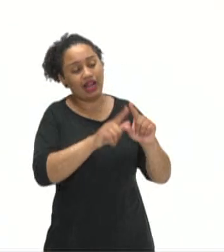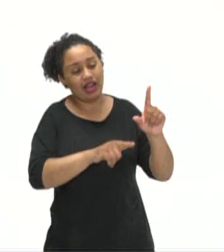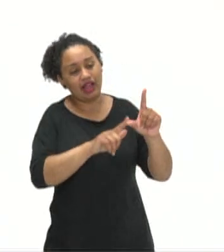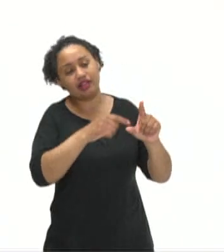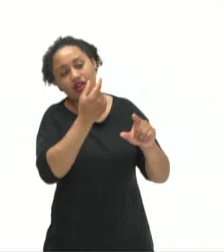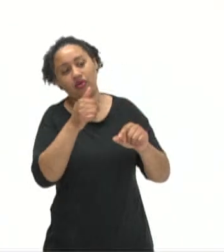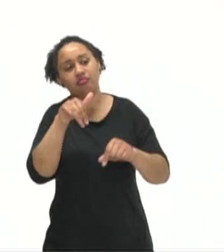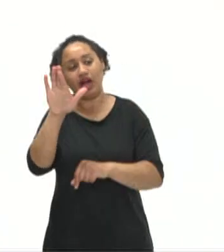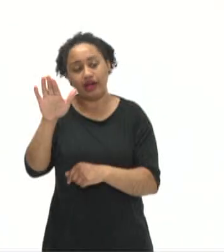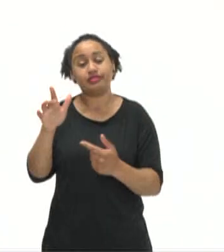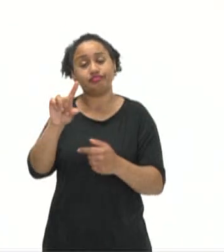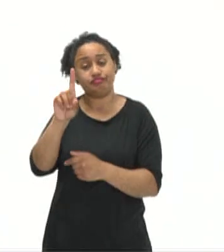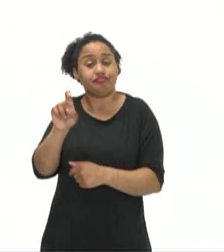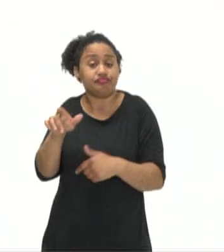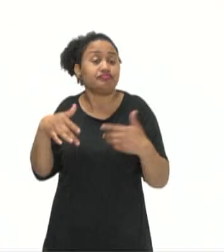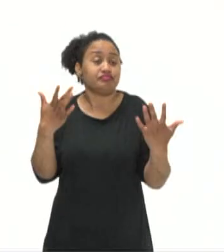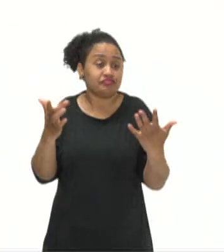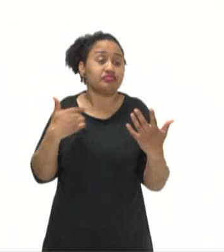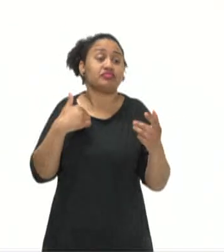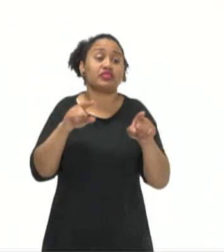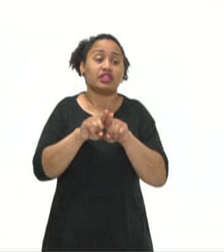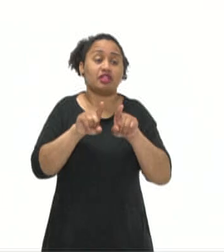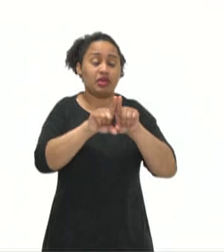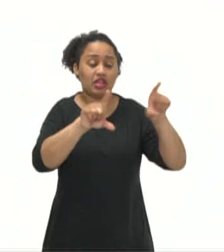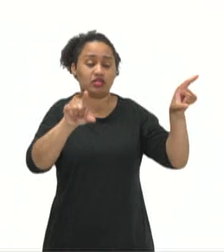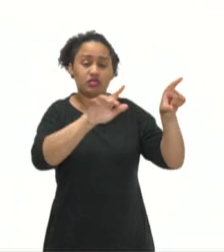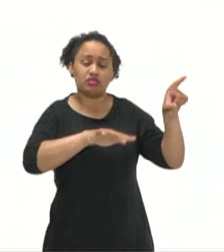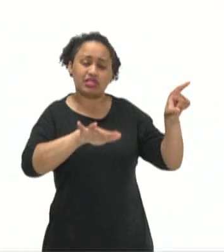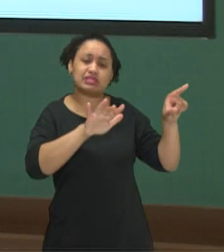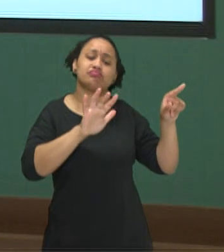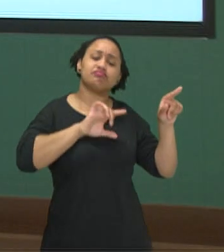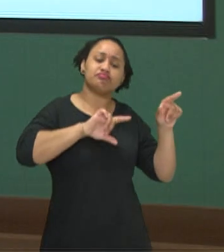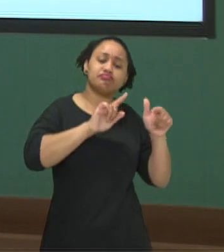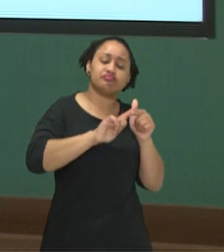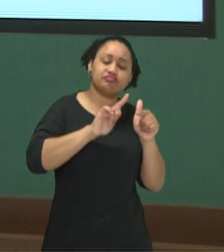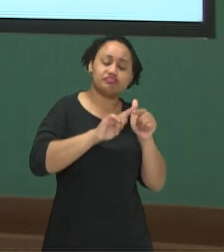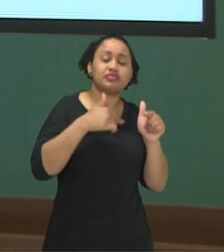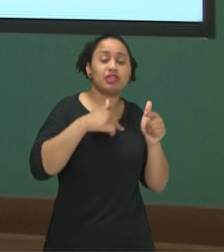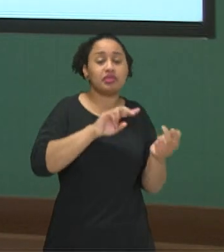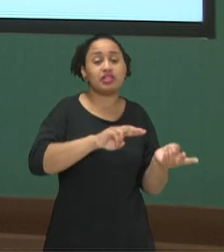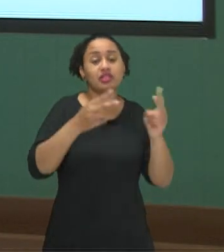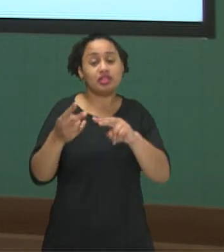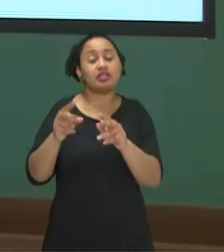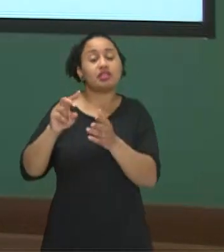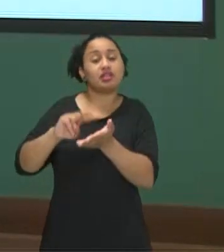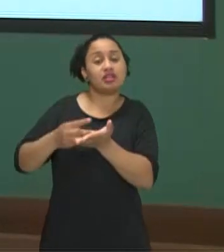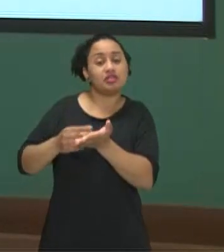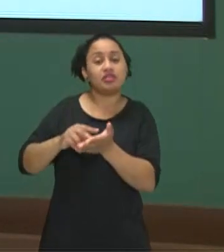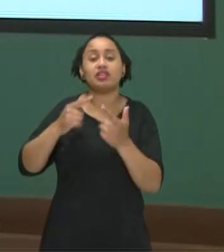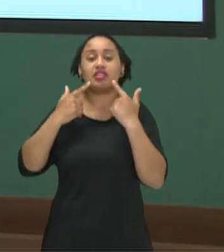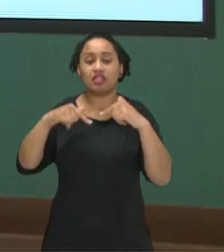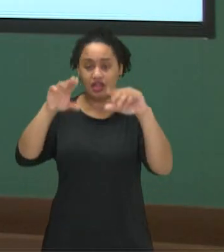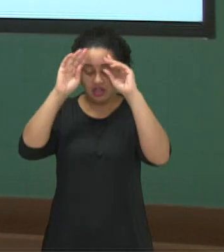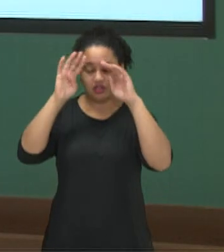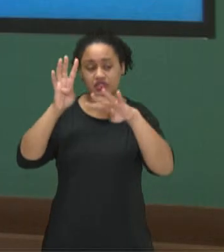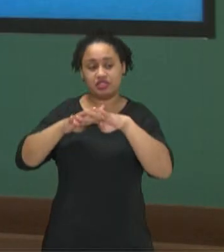Situações problemas podem ser traduzidas para equações matemáticas, usando a letra no valor desconhecido, tá bom?